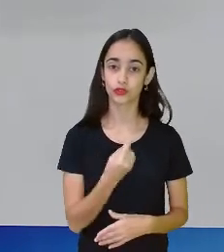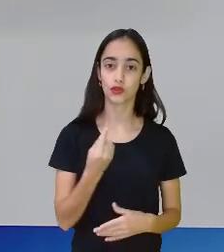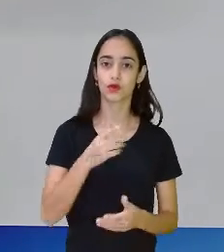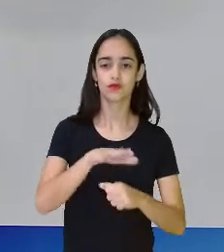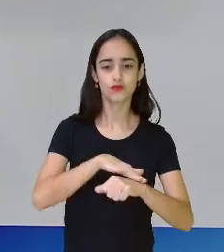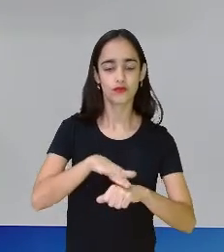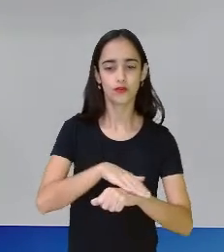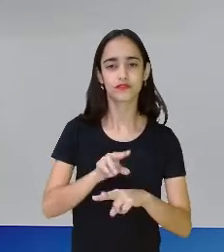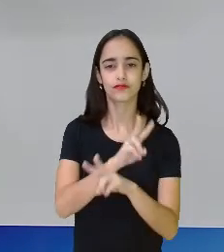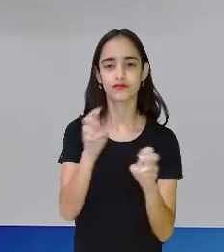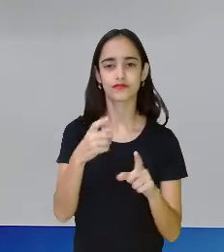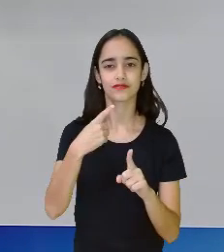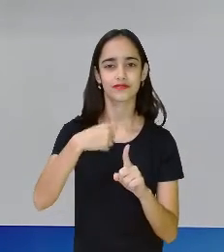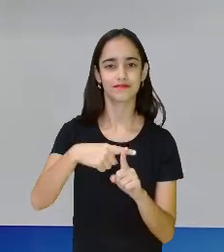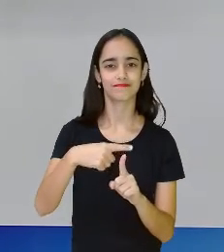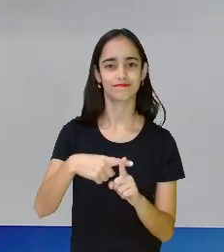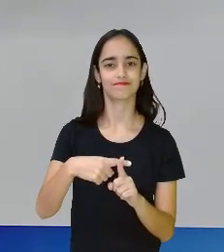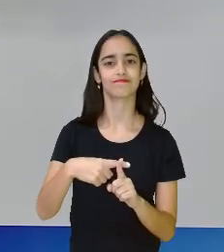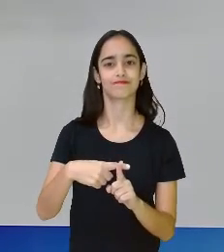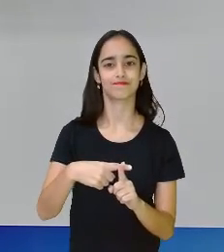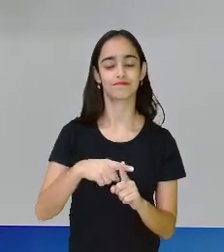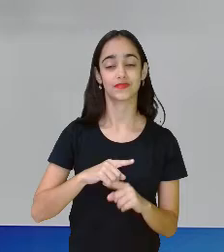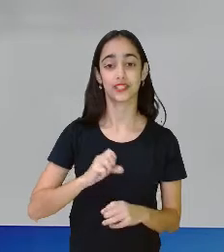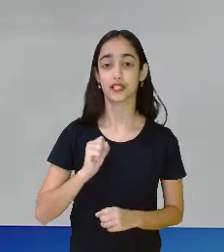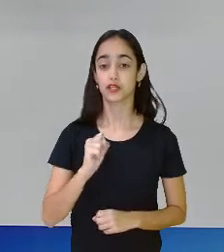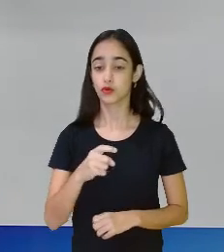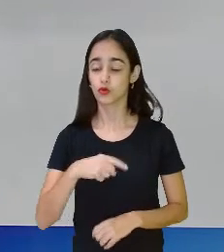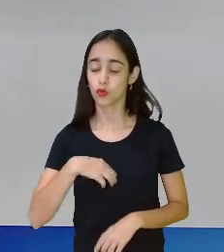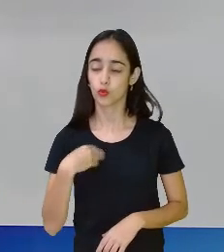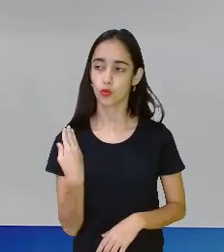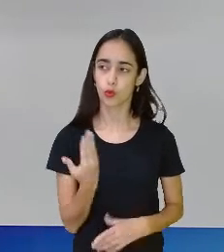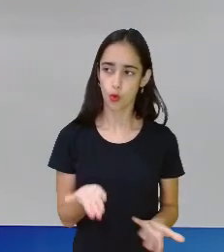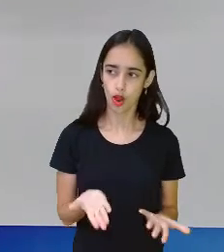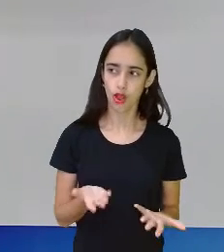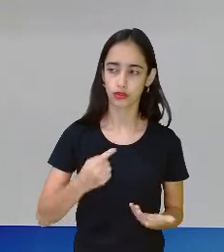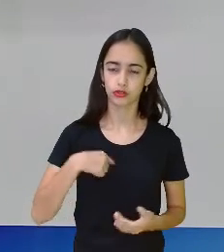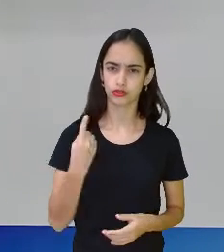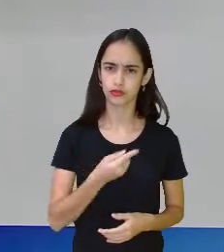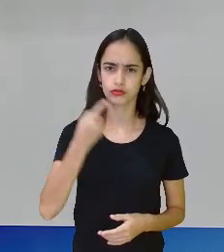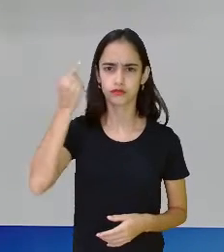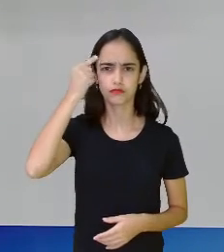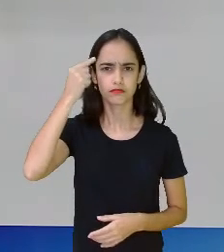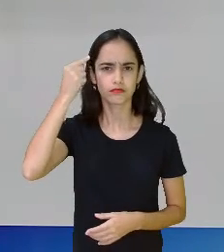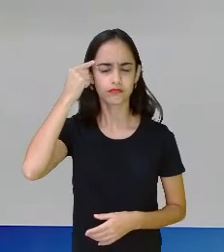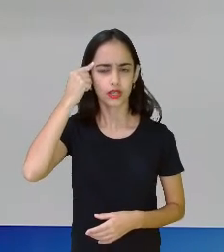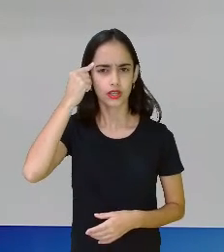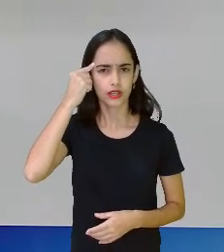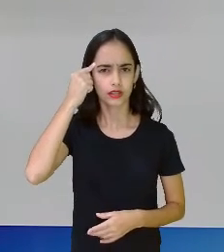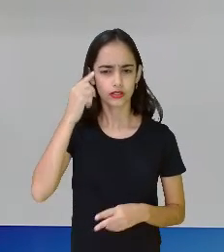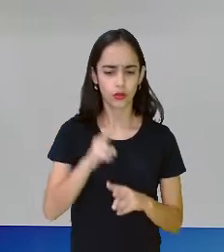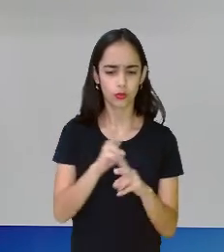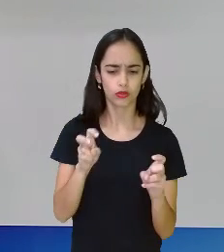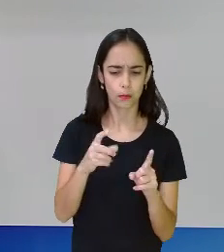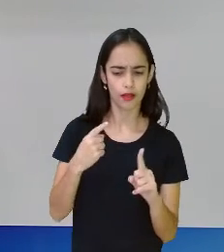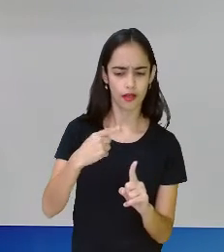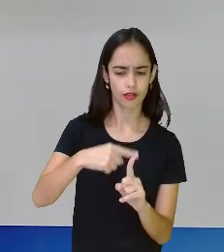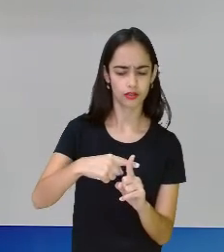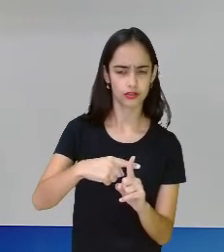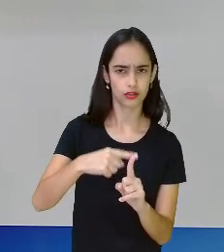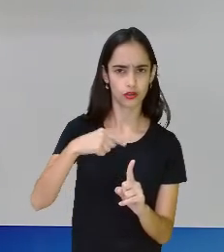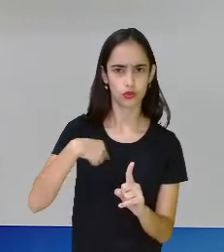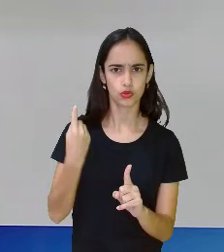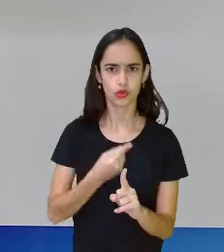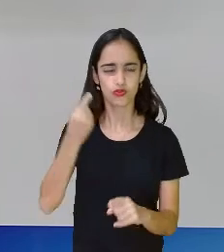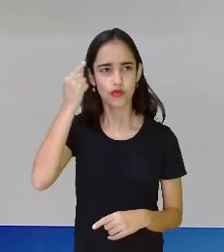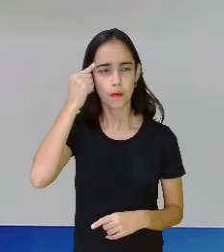adição. E quando a gente pensa nesse tema, a gente já vem com a palavra juntar. Quando você pensar